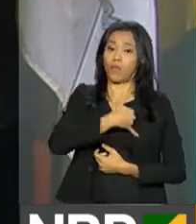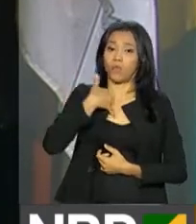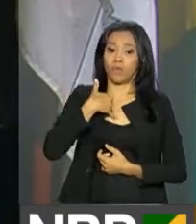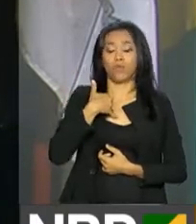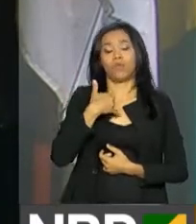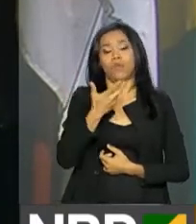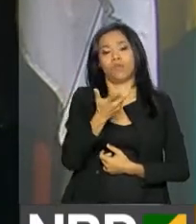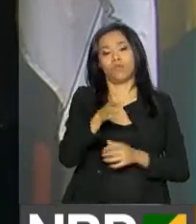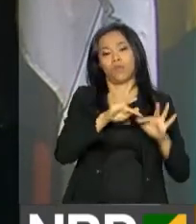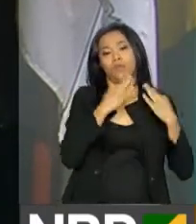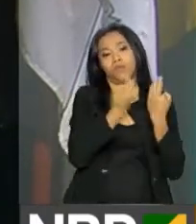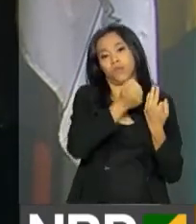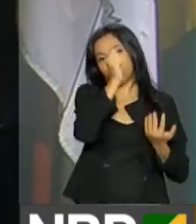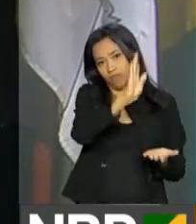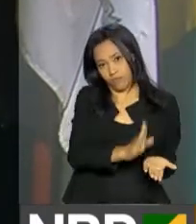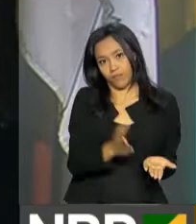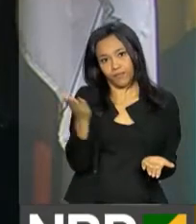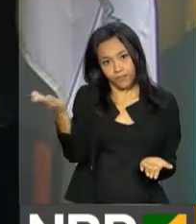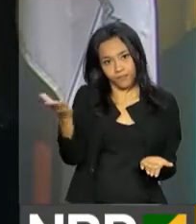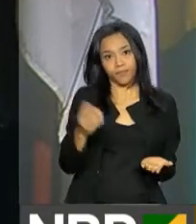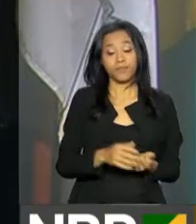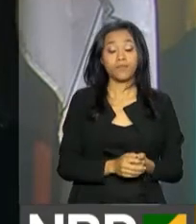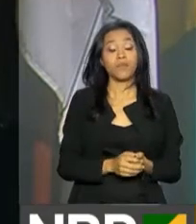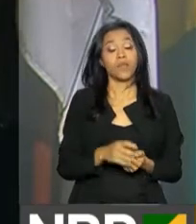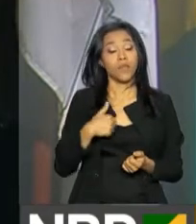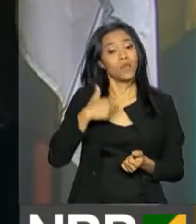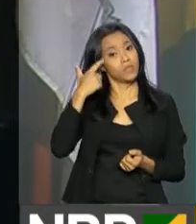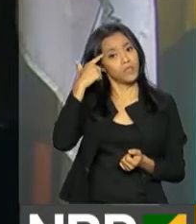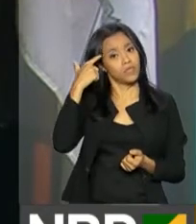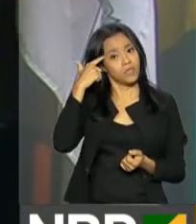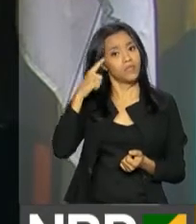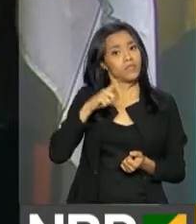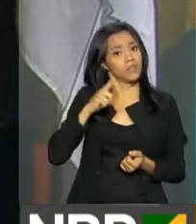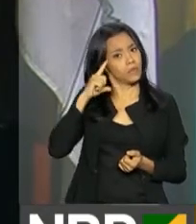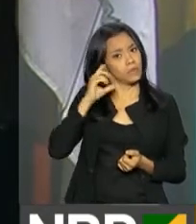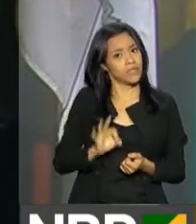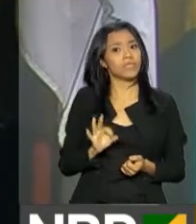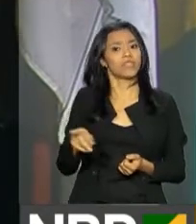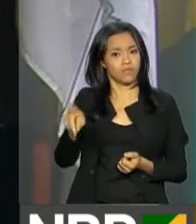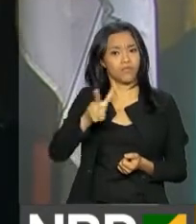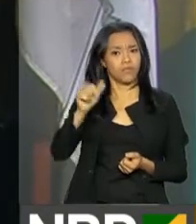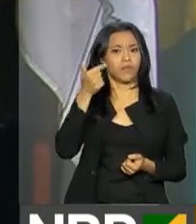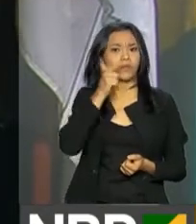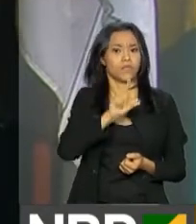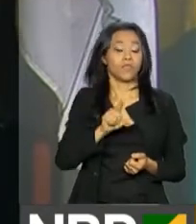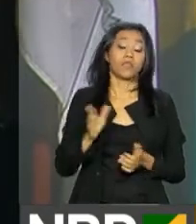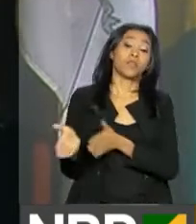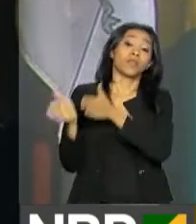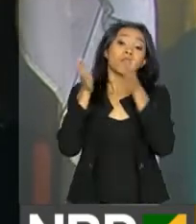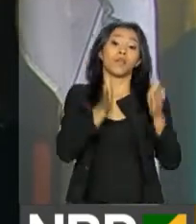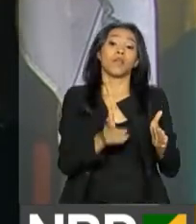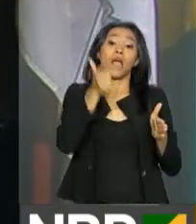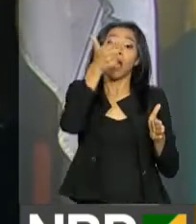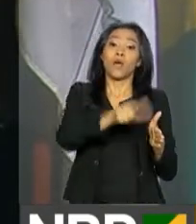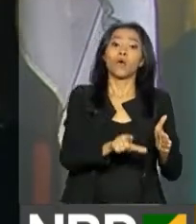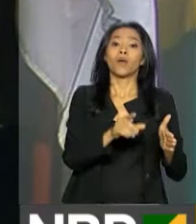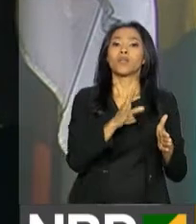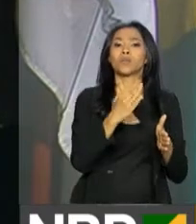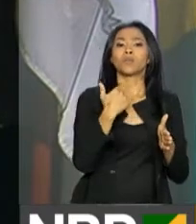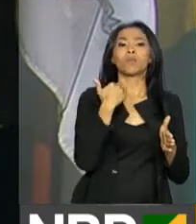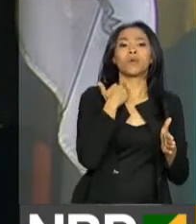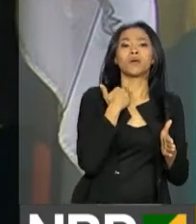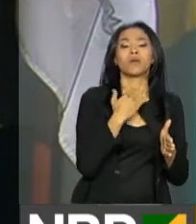certeza que isto será será alcançado e além disso agora vou falar um pouco do sbsi